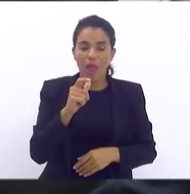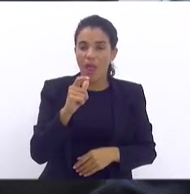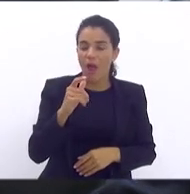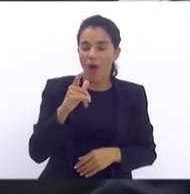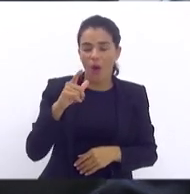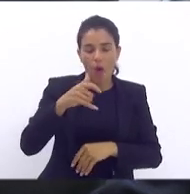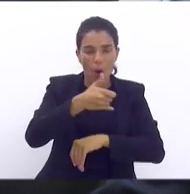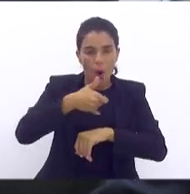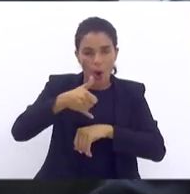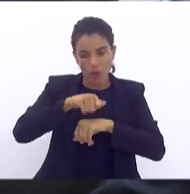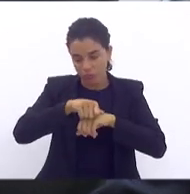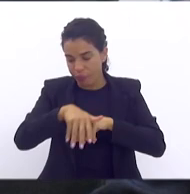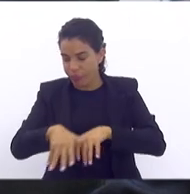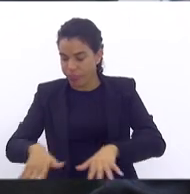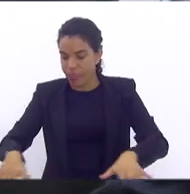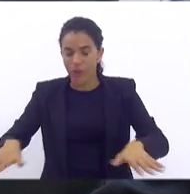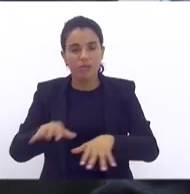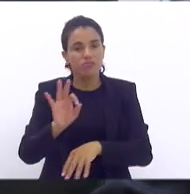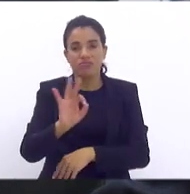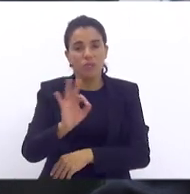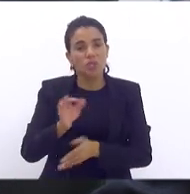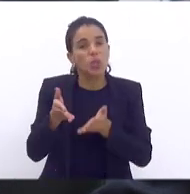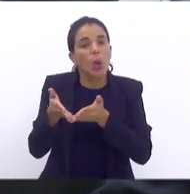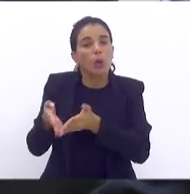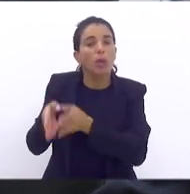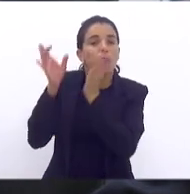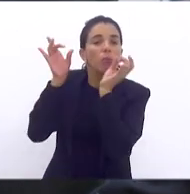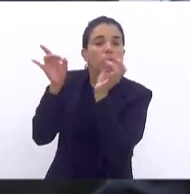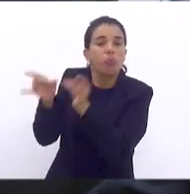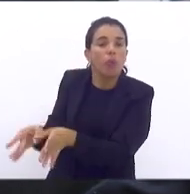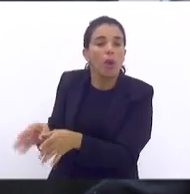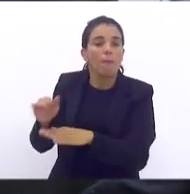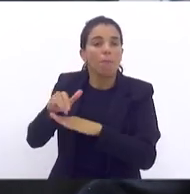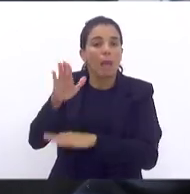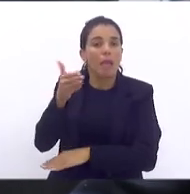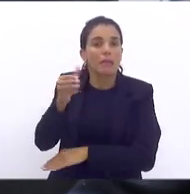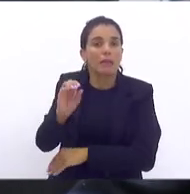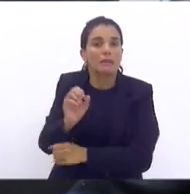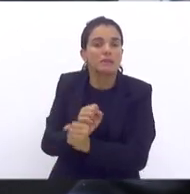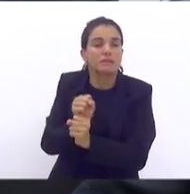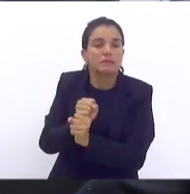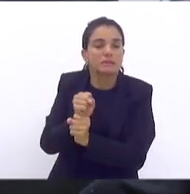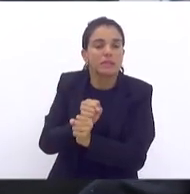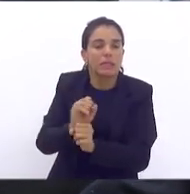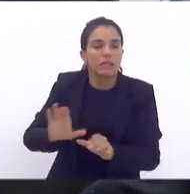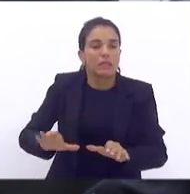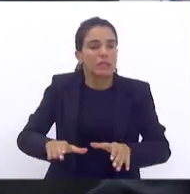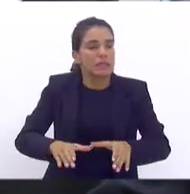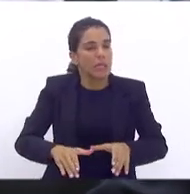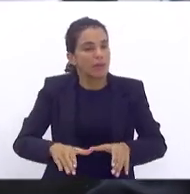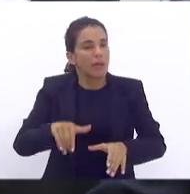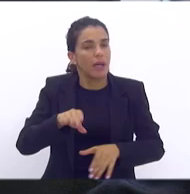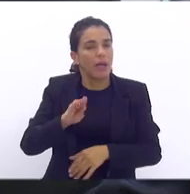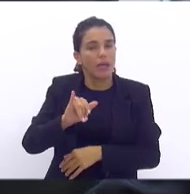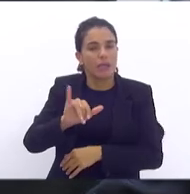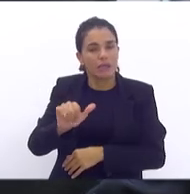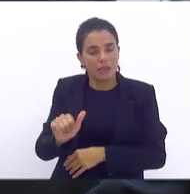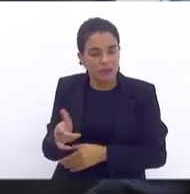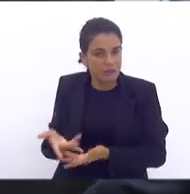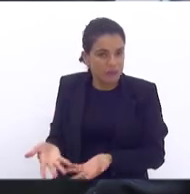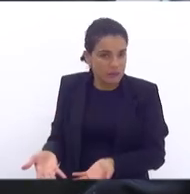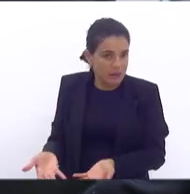nada disso. Foi só um navio que está abandonado há mais de 10 anos na Baía de Guanabara que colidiu com a ponte de Niterói. Será que